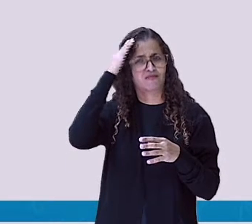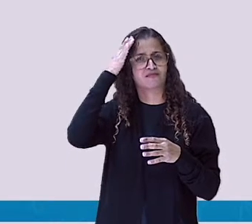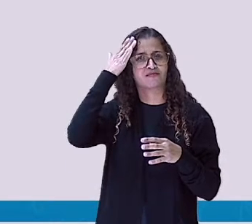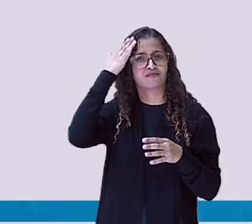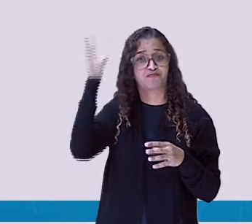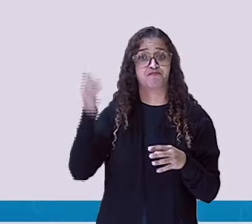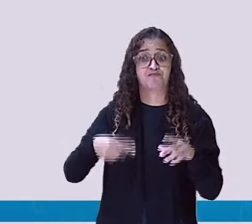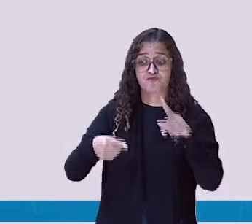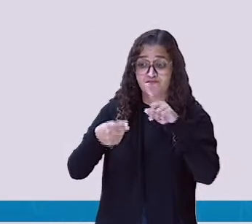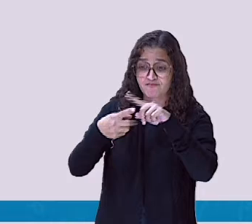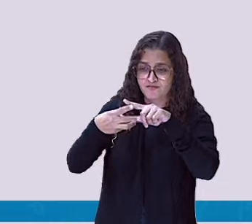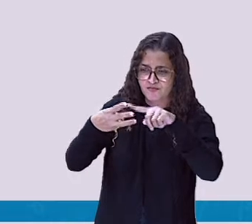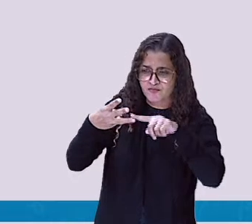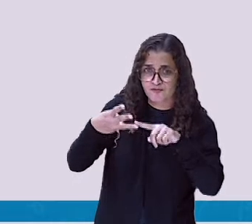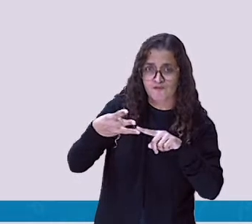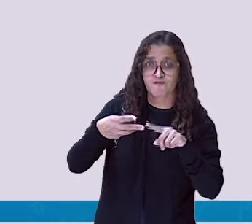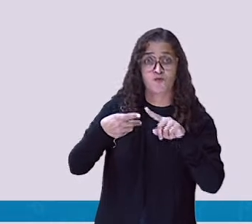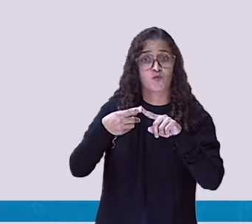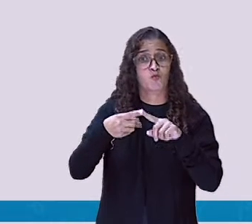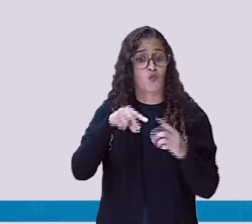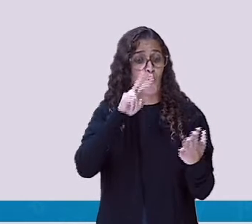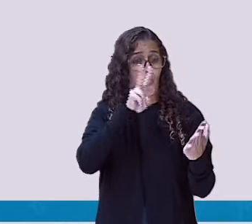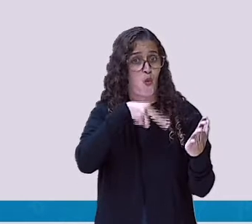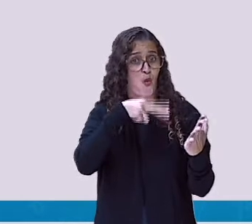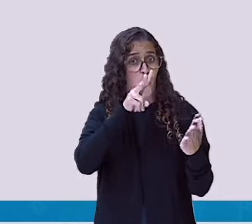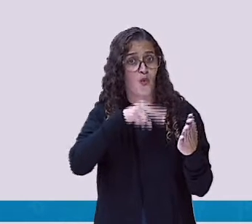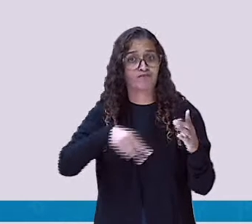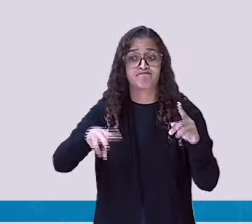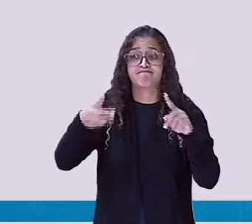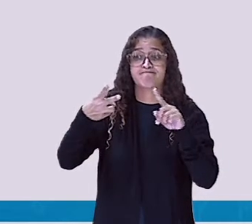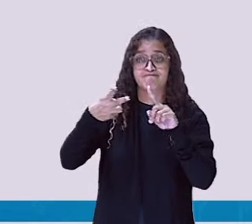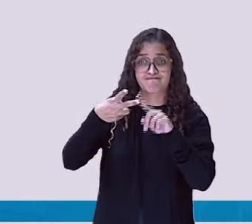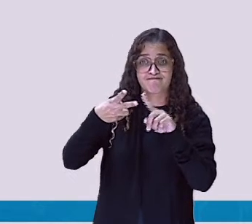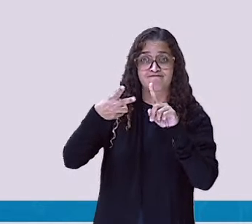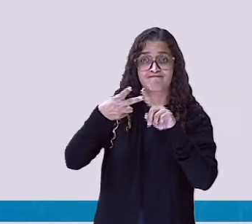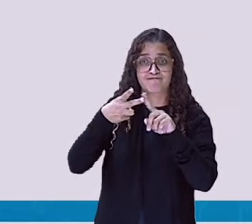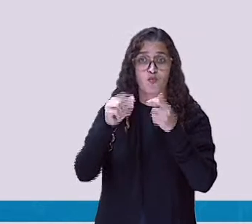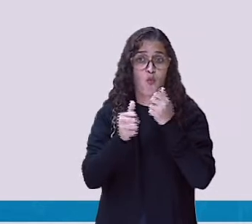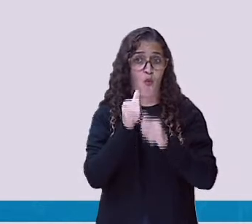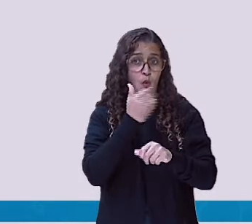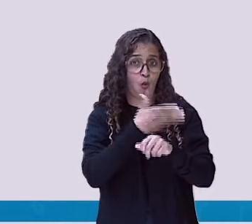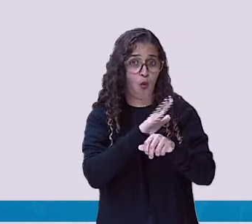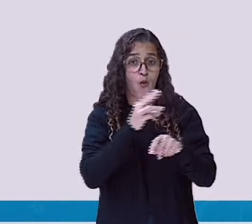ir ao cinema. Agora, nós vamos pegar os números e vamos inserir na tabela.